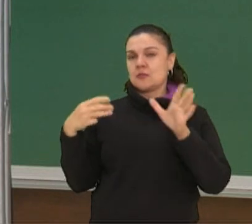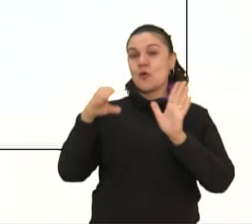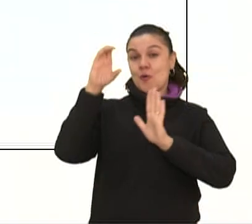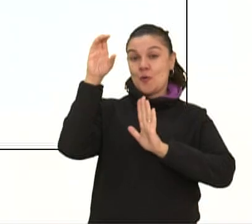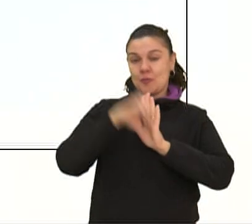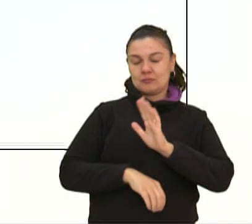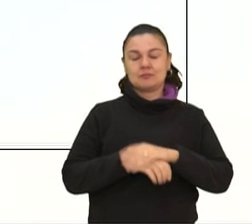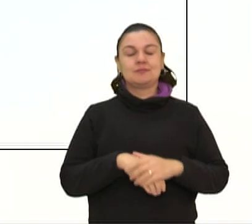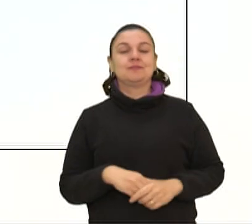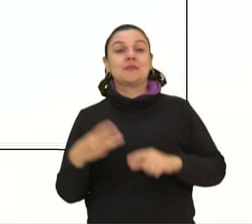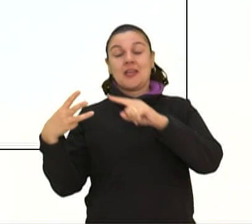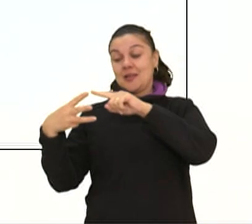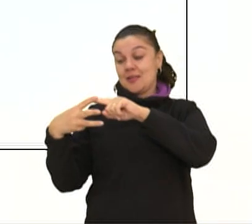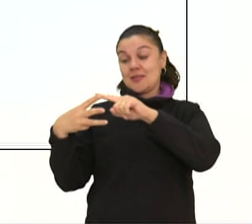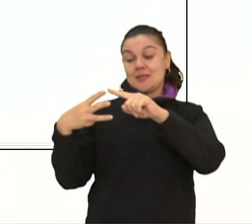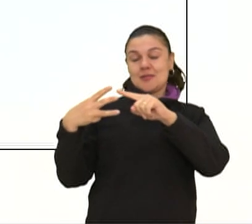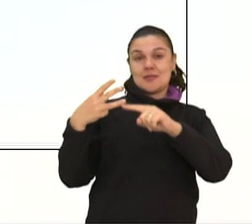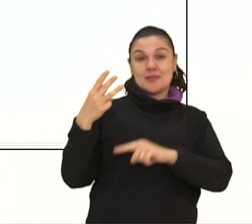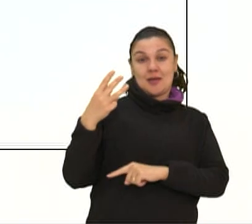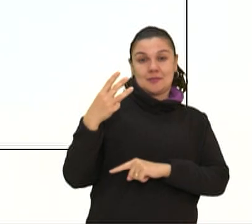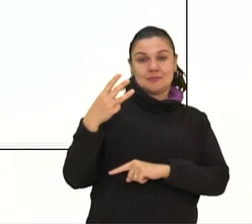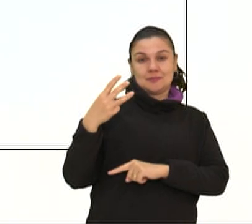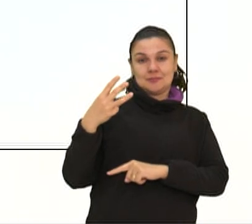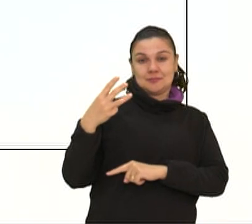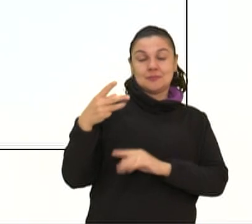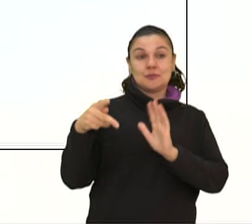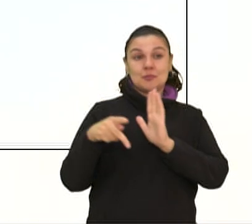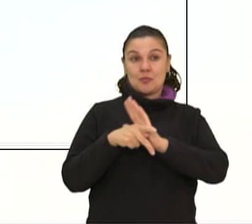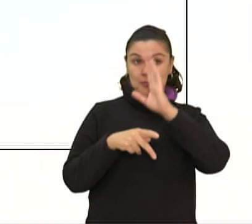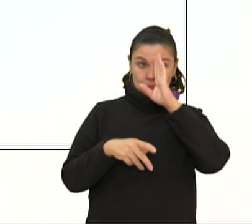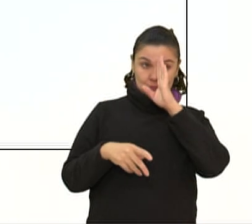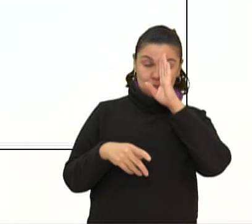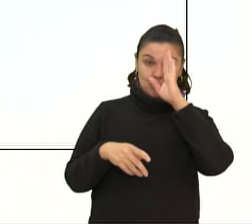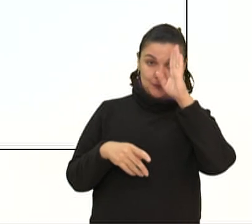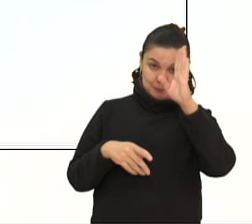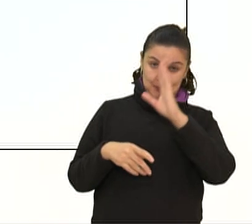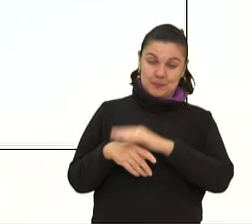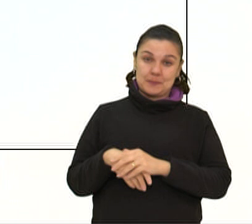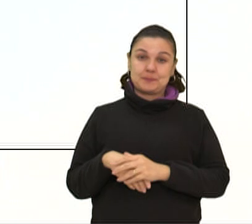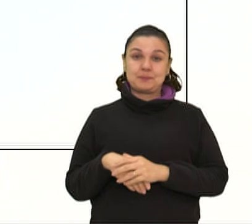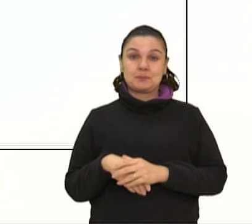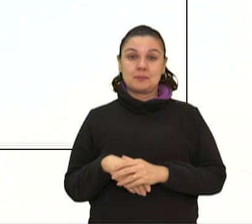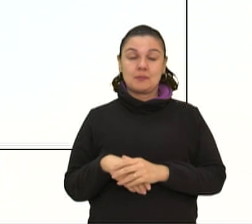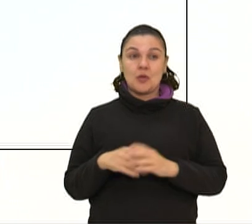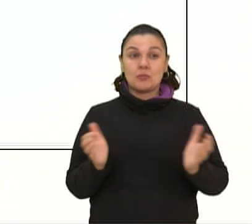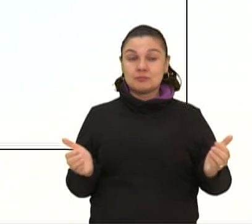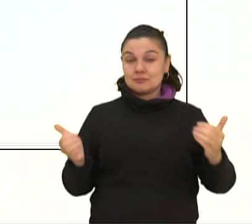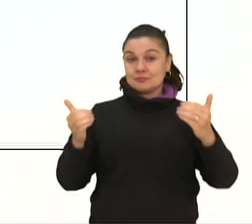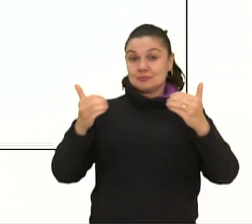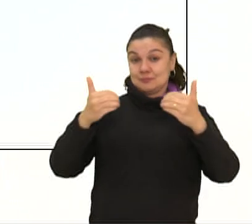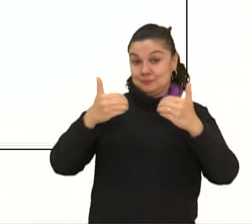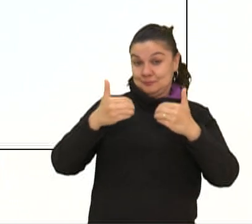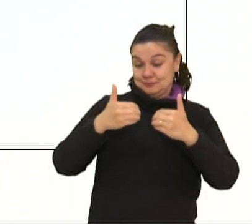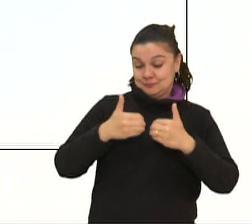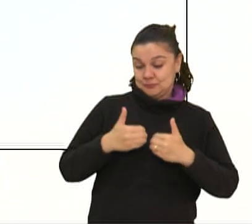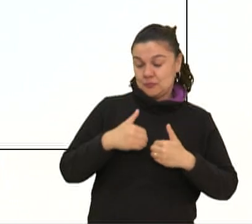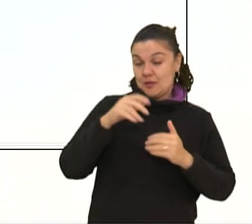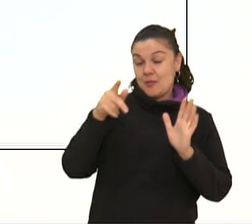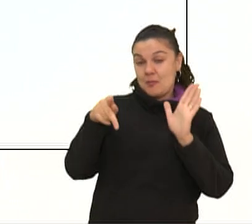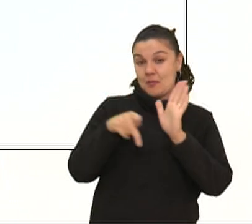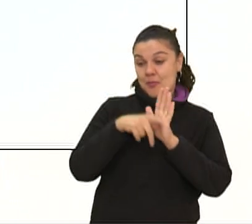homem bom. Seja você a mudança que quer no mundo. E não ficar insistindo que o outro